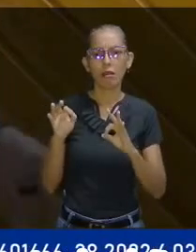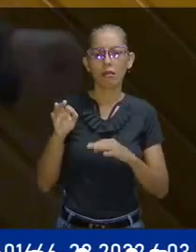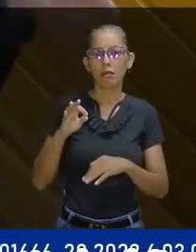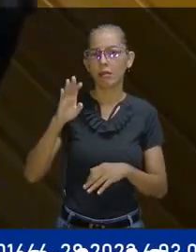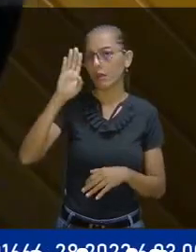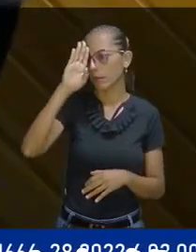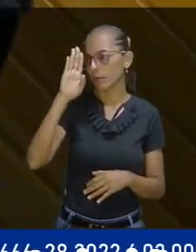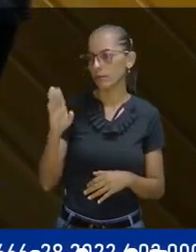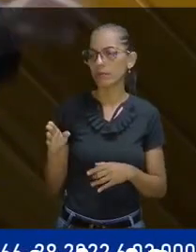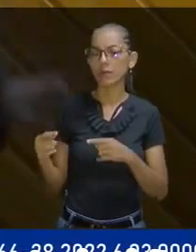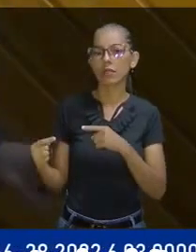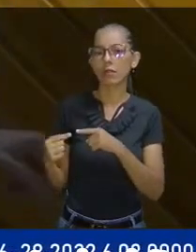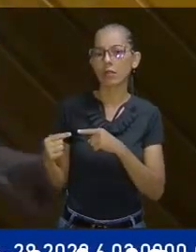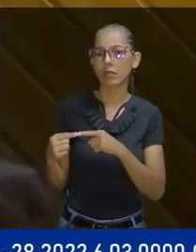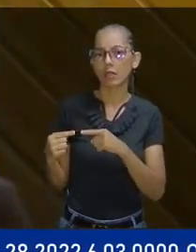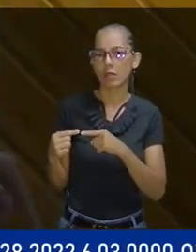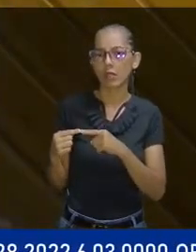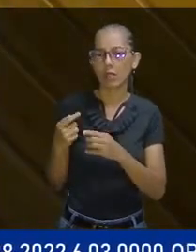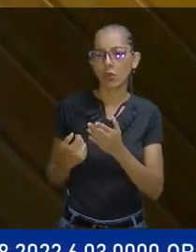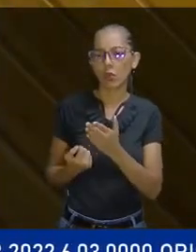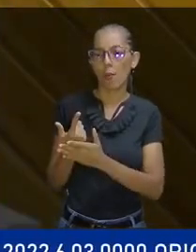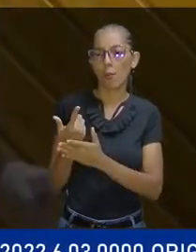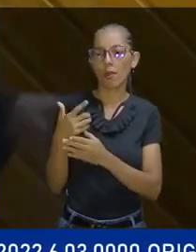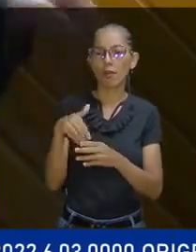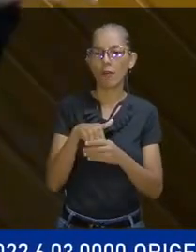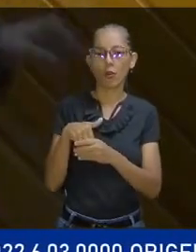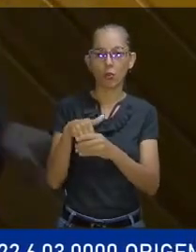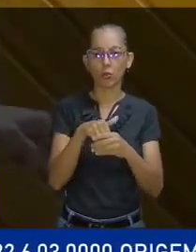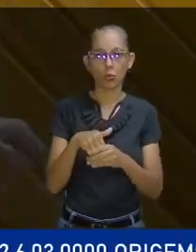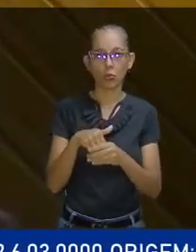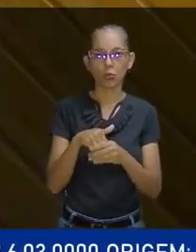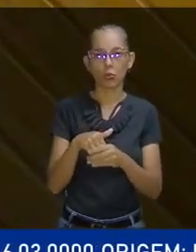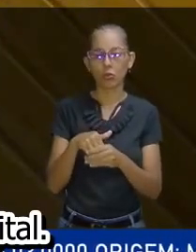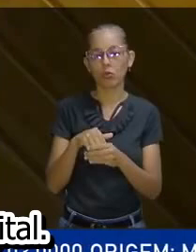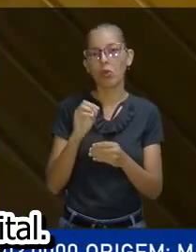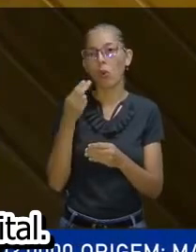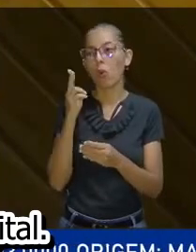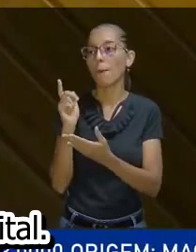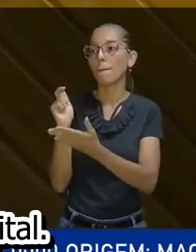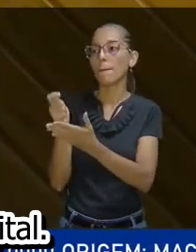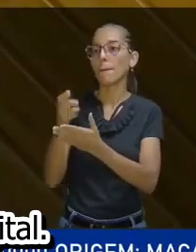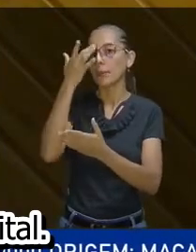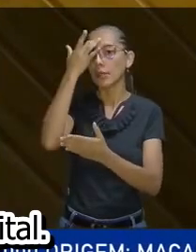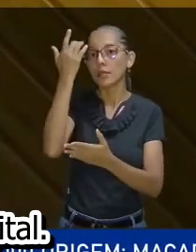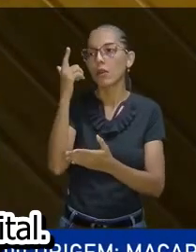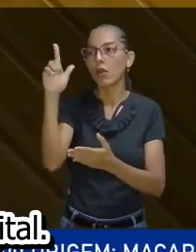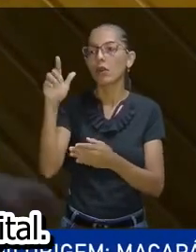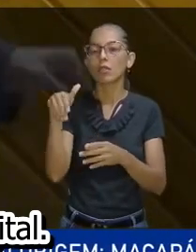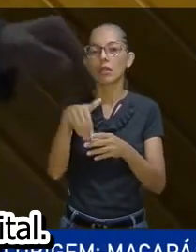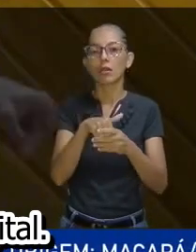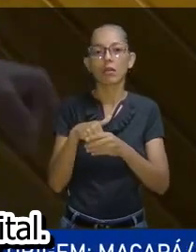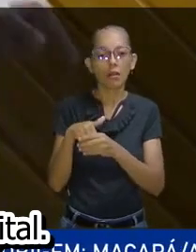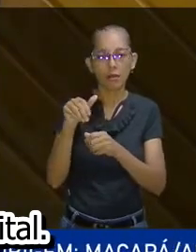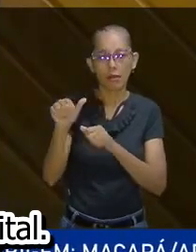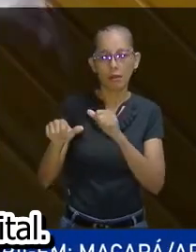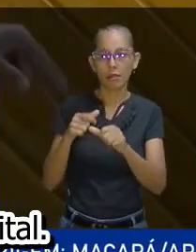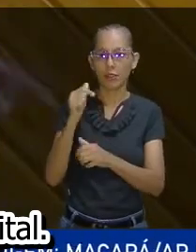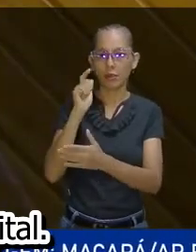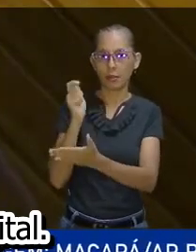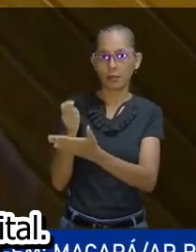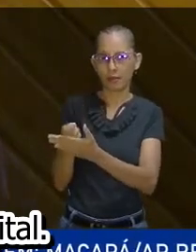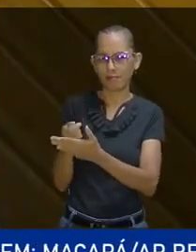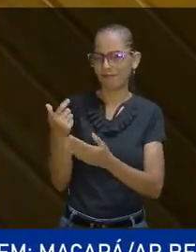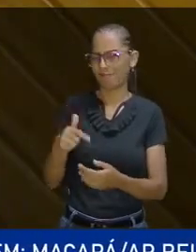de voto, aliciamento de eleitor. Pelo contrário, trata de propaganda. Irlon se apresenta como um produtor de